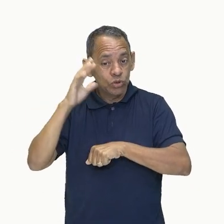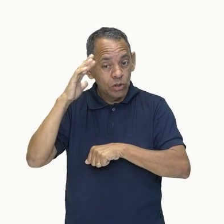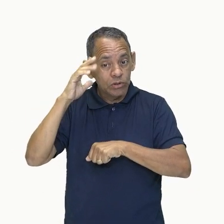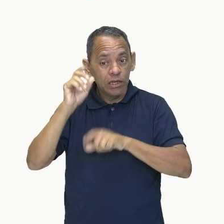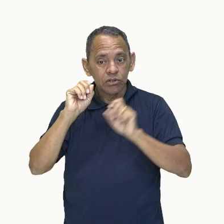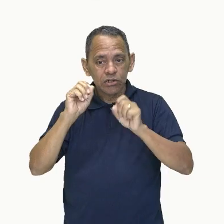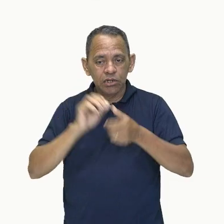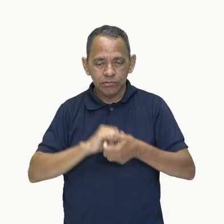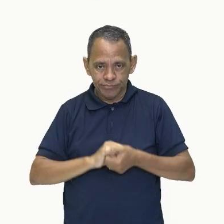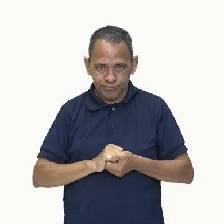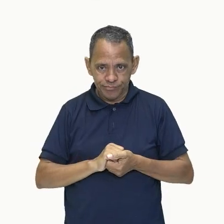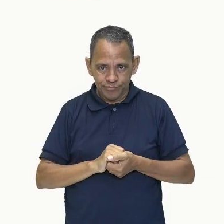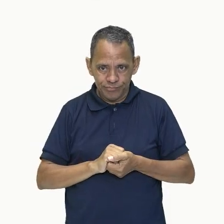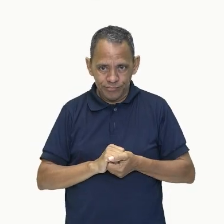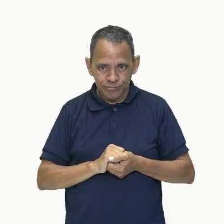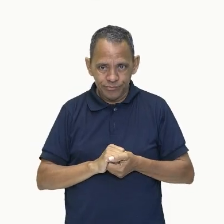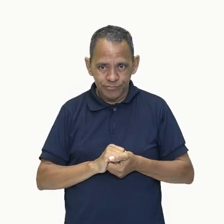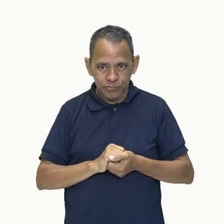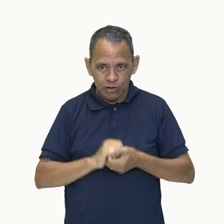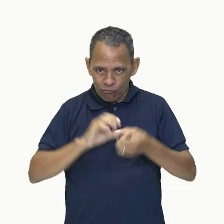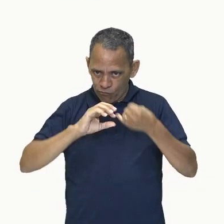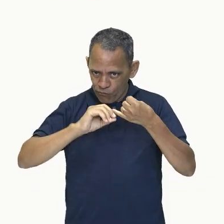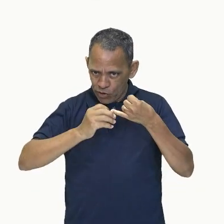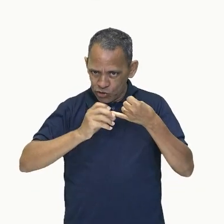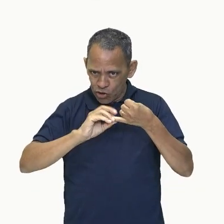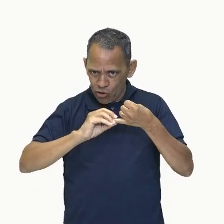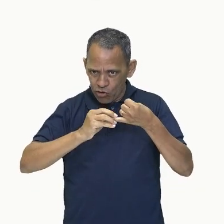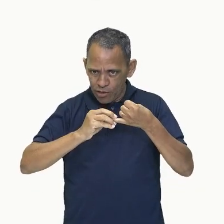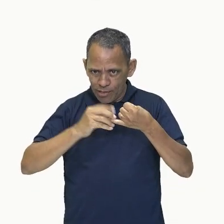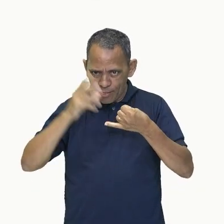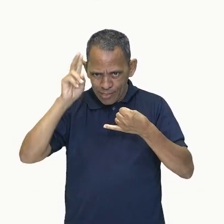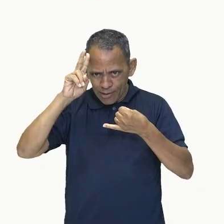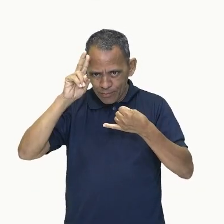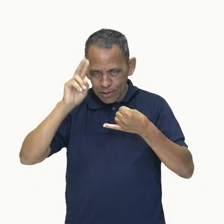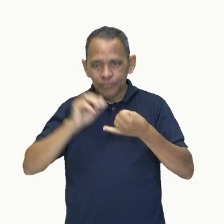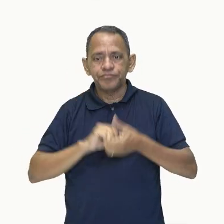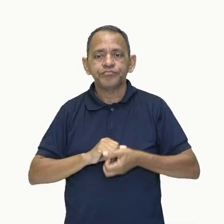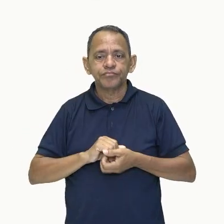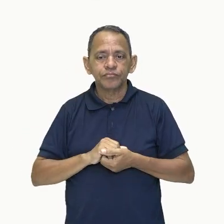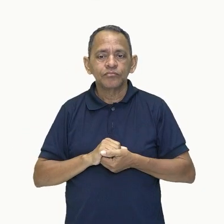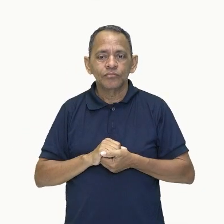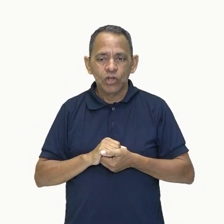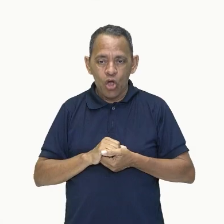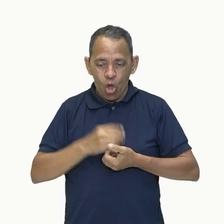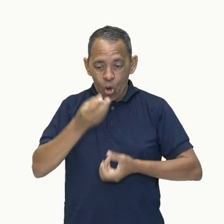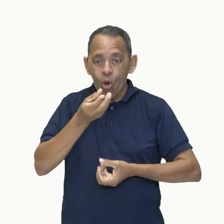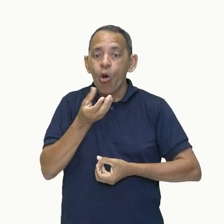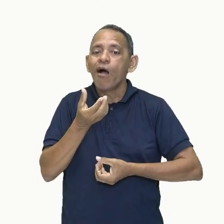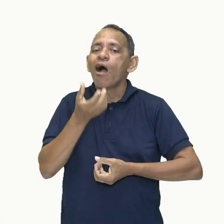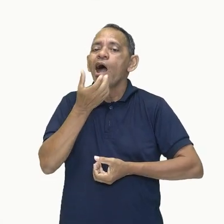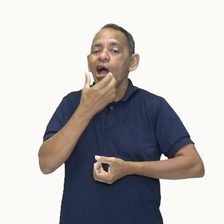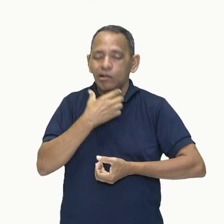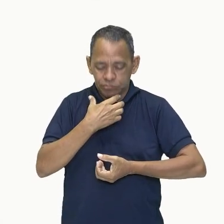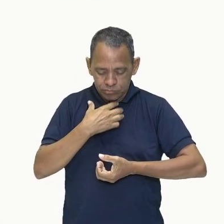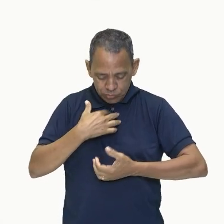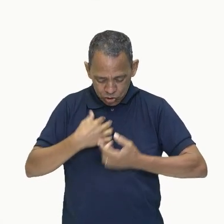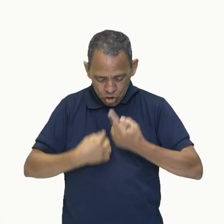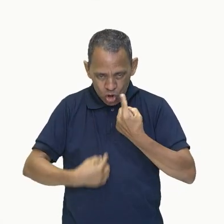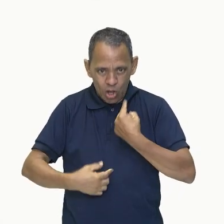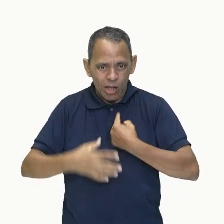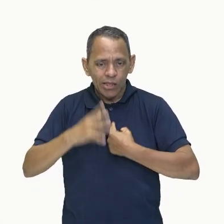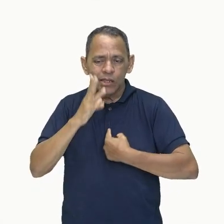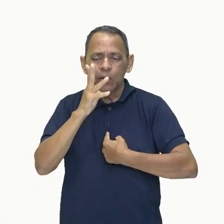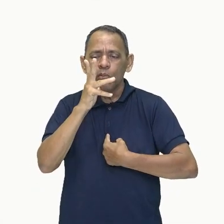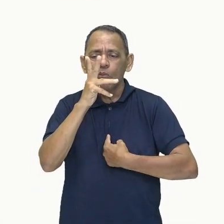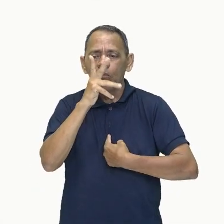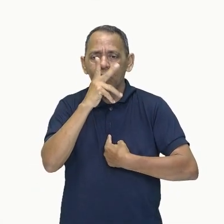Noite, tá? Vai ocorrer uma digestão bem mais lenta, tá? Porque o seu organismo